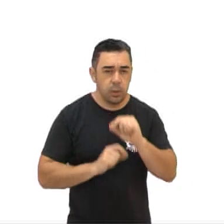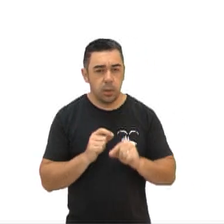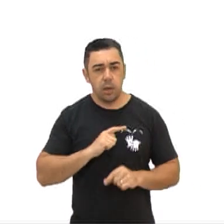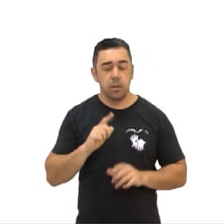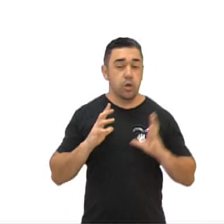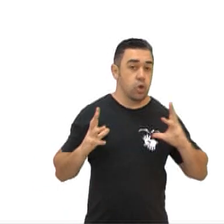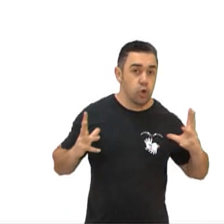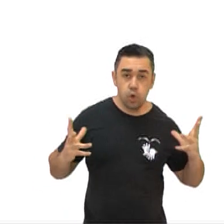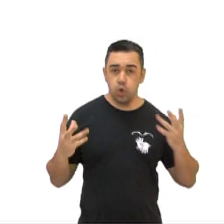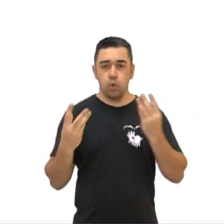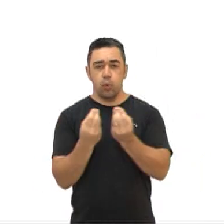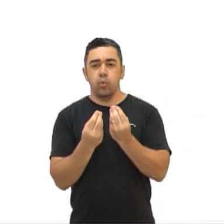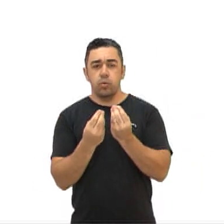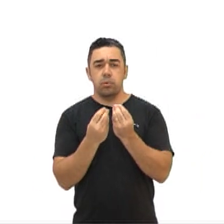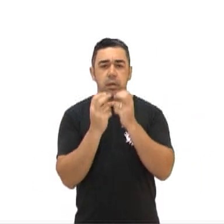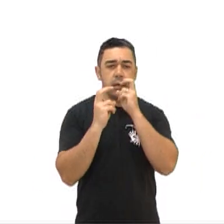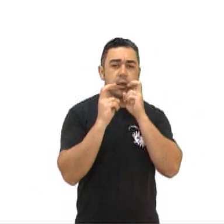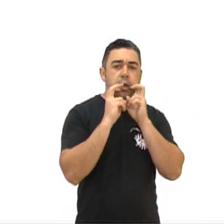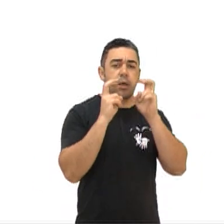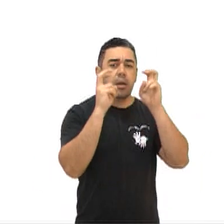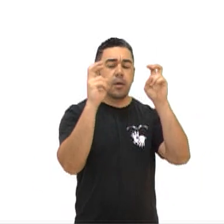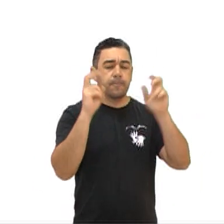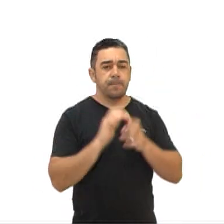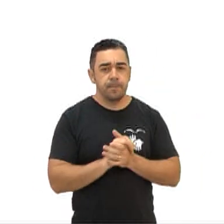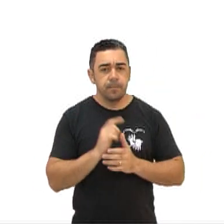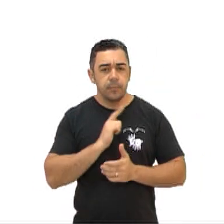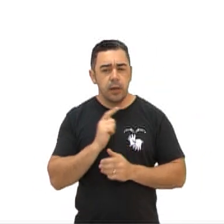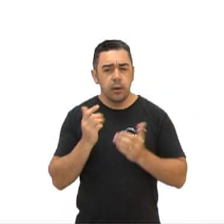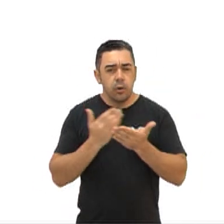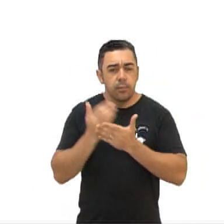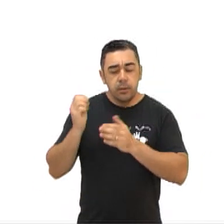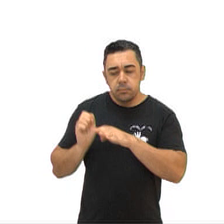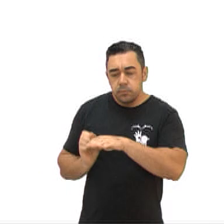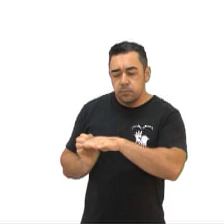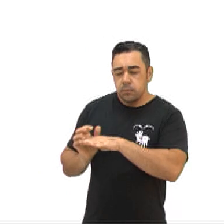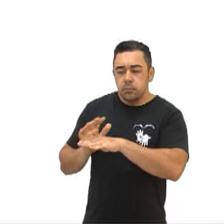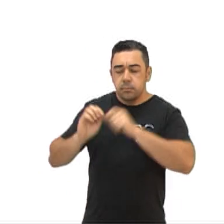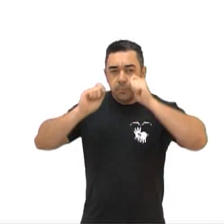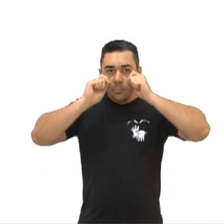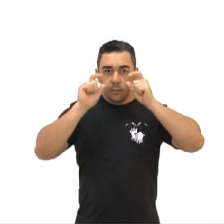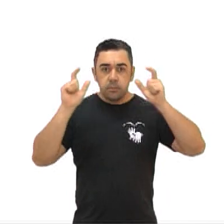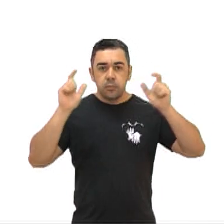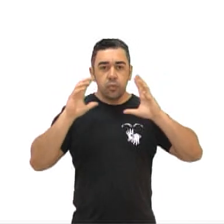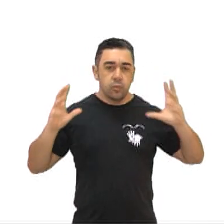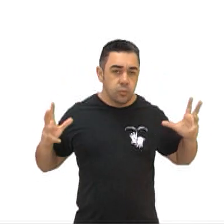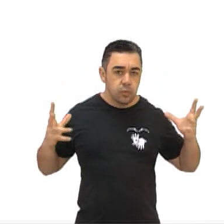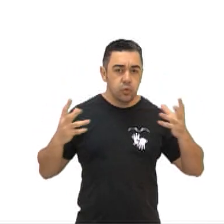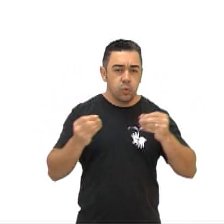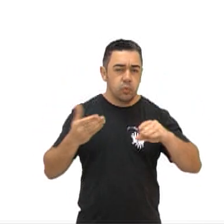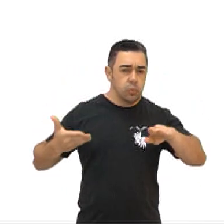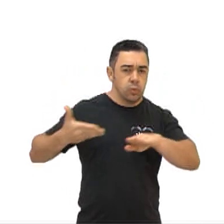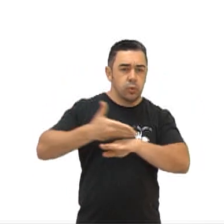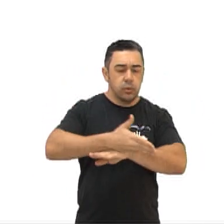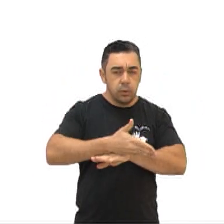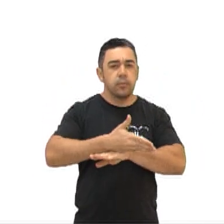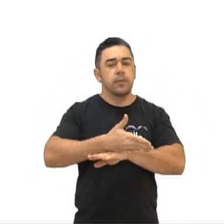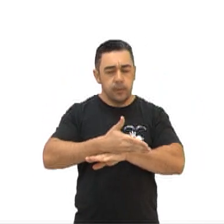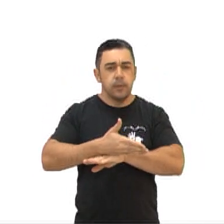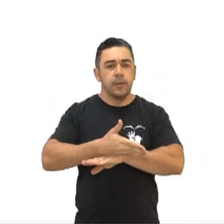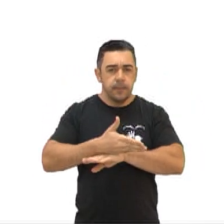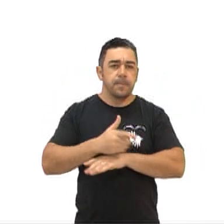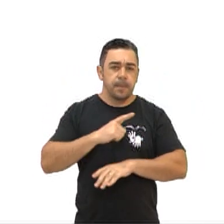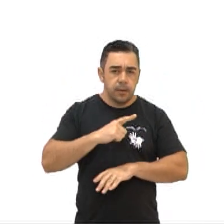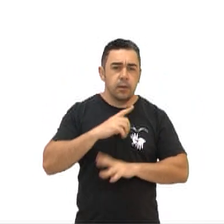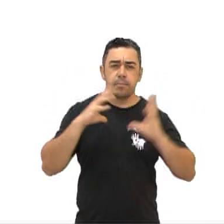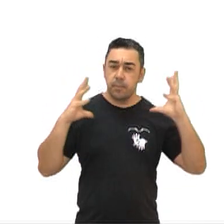entre todos, se erguendo tenda, onde entrem todos, se entretendendo